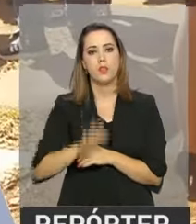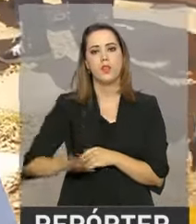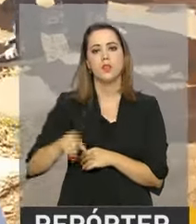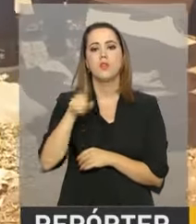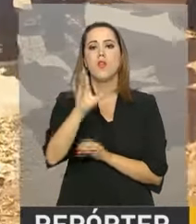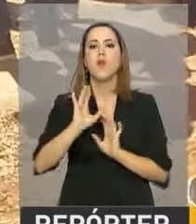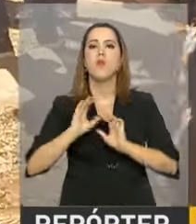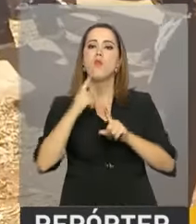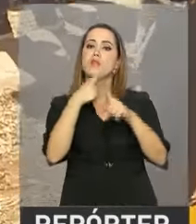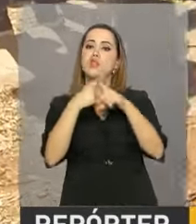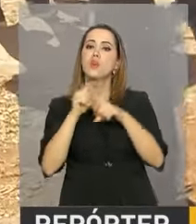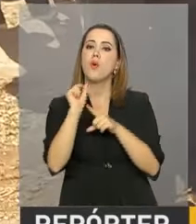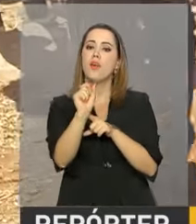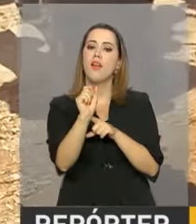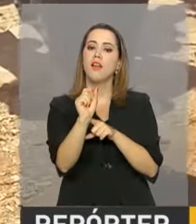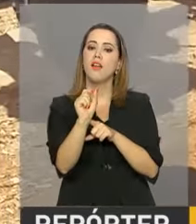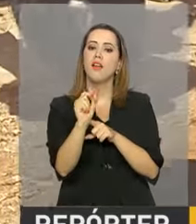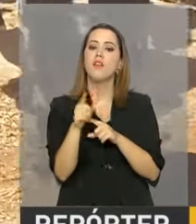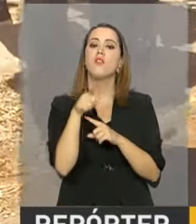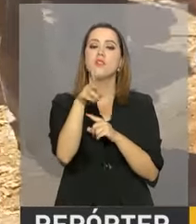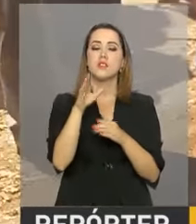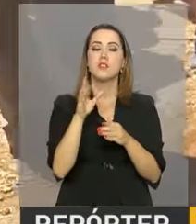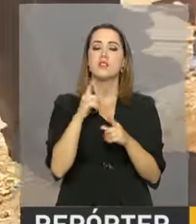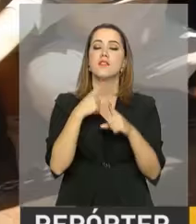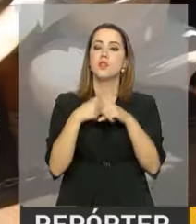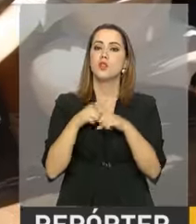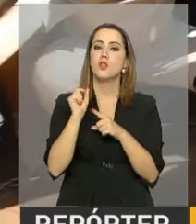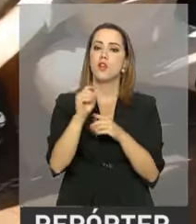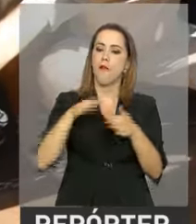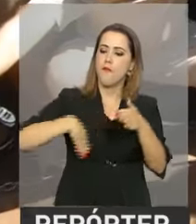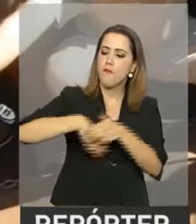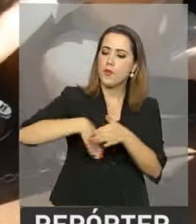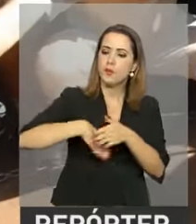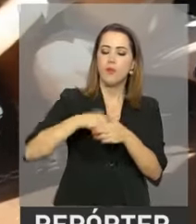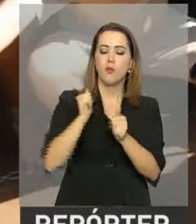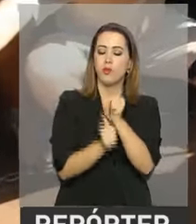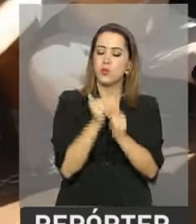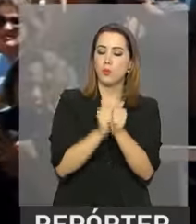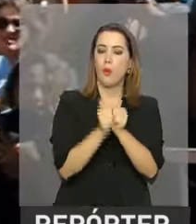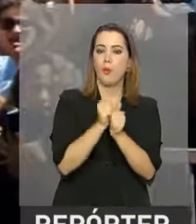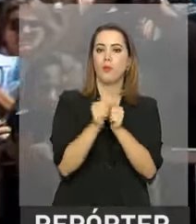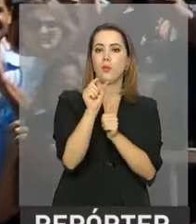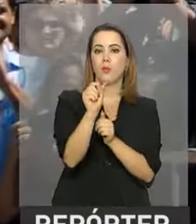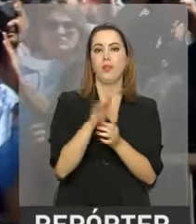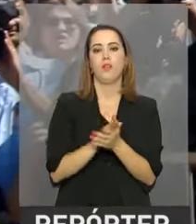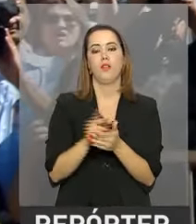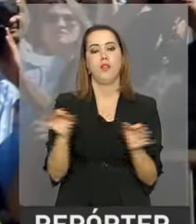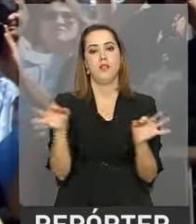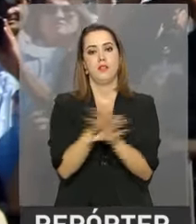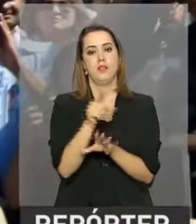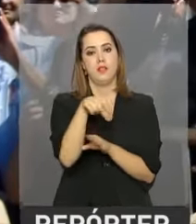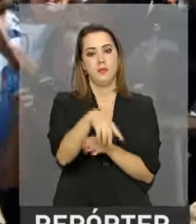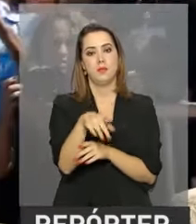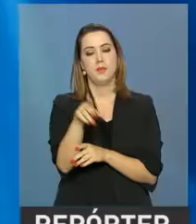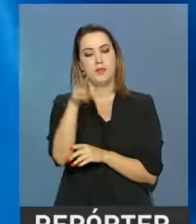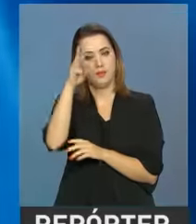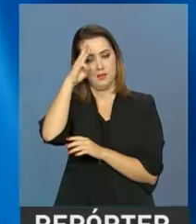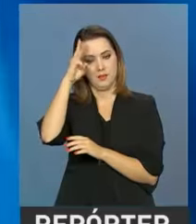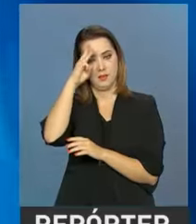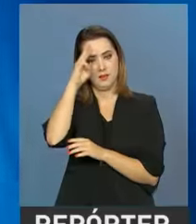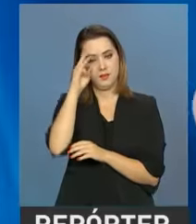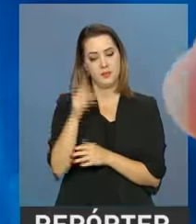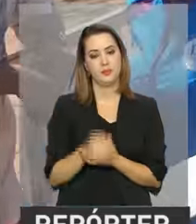você crescer? Futebol. Você vai jogar futebol? É. O revezamento termina no Rio de Janeiro nesta terça-feira, véspera da abertura dos